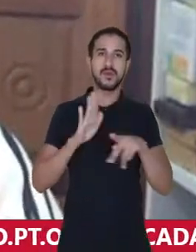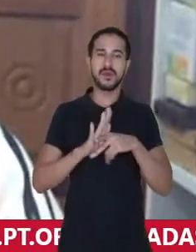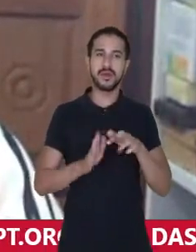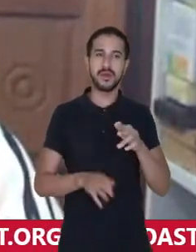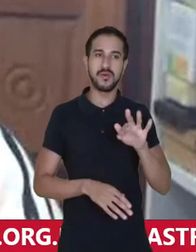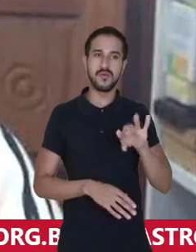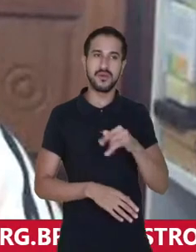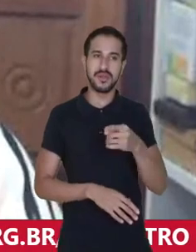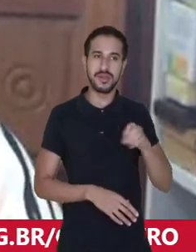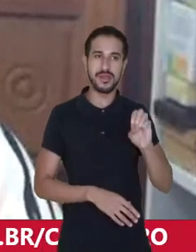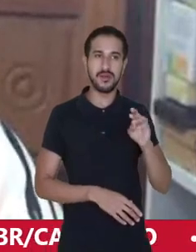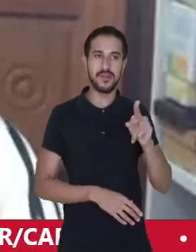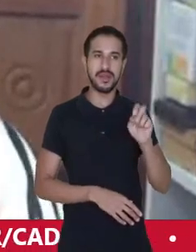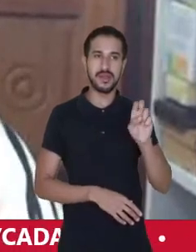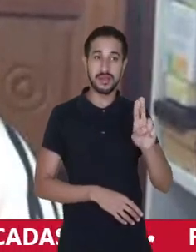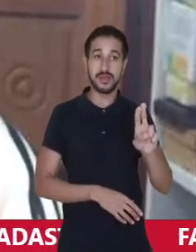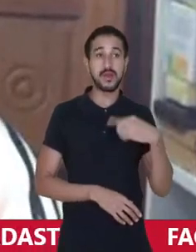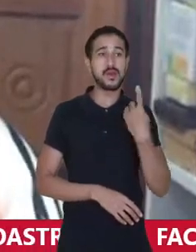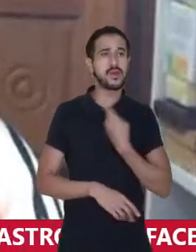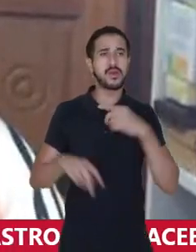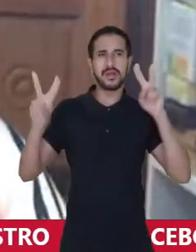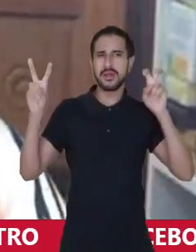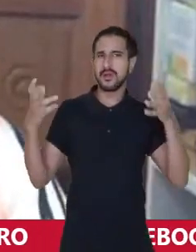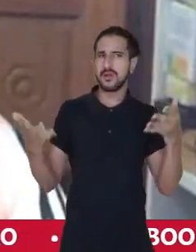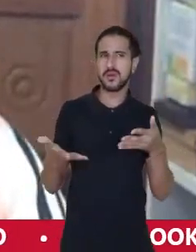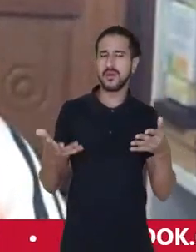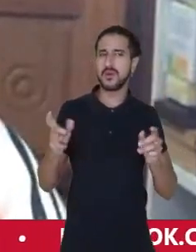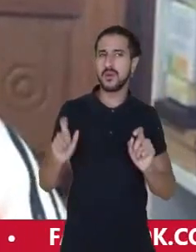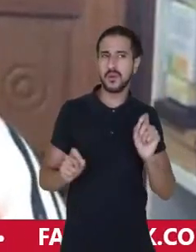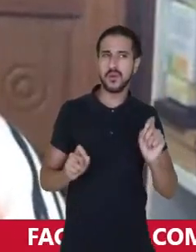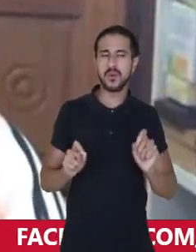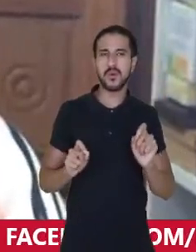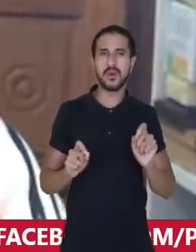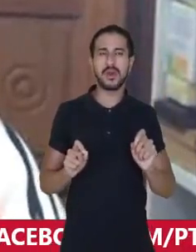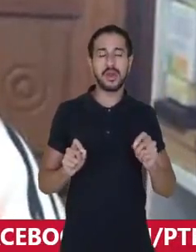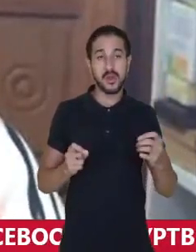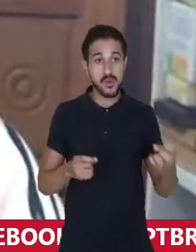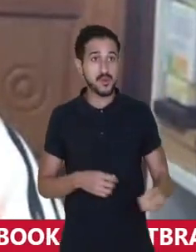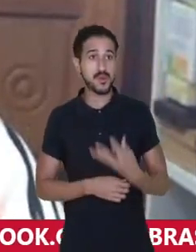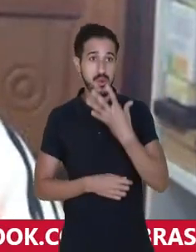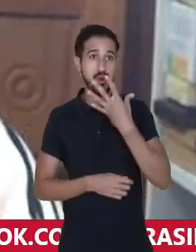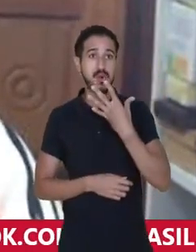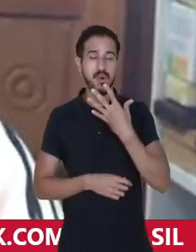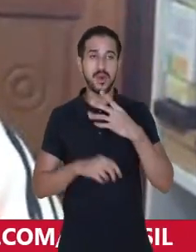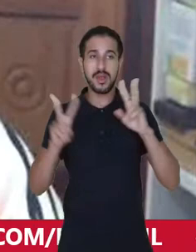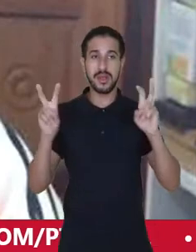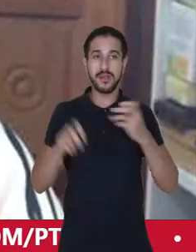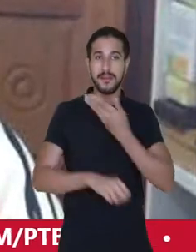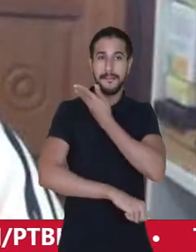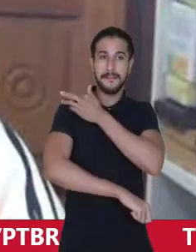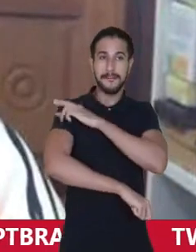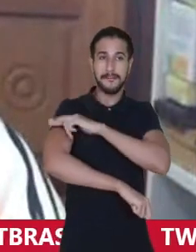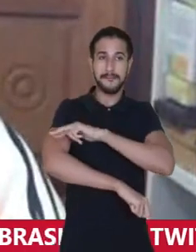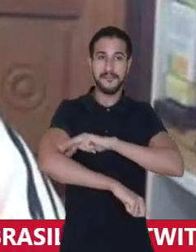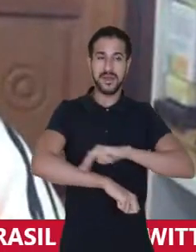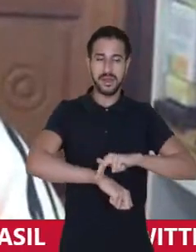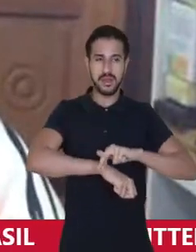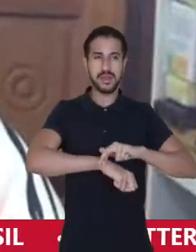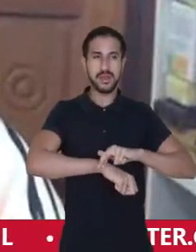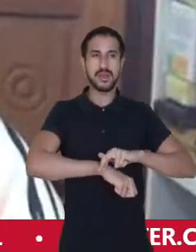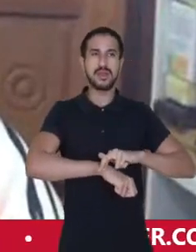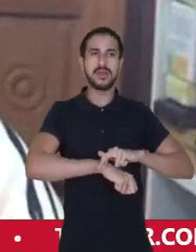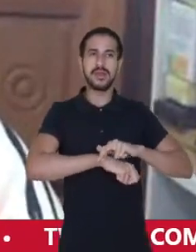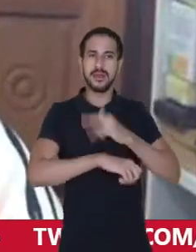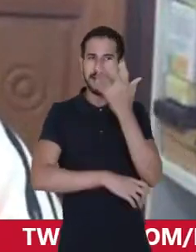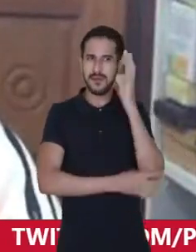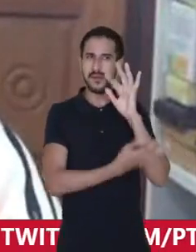Fundação Perseu Abramo. O nosso tema de hoje é atualíssimo também, é sobre racismo ambiental,